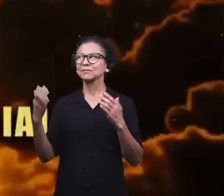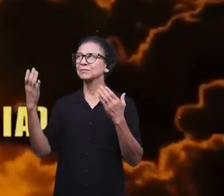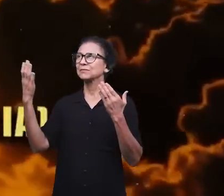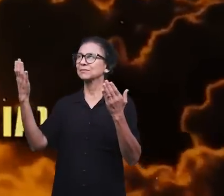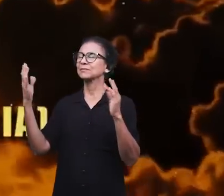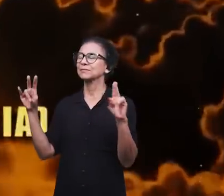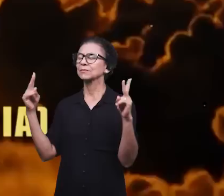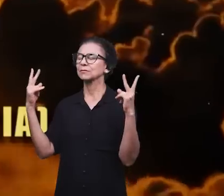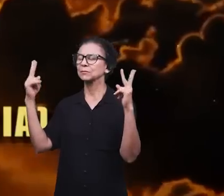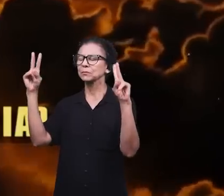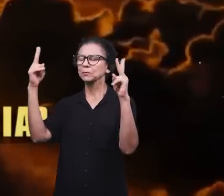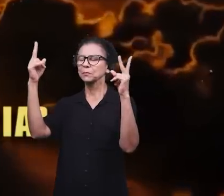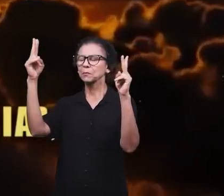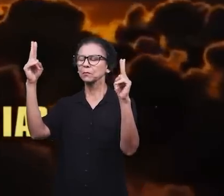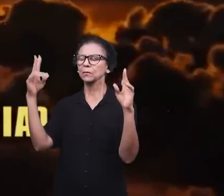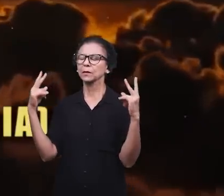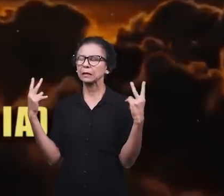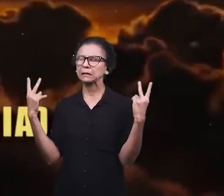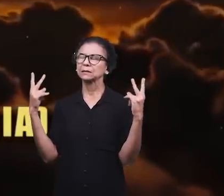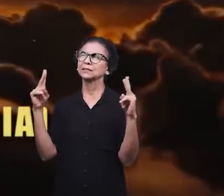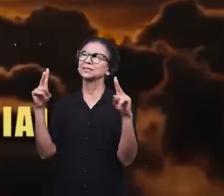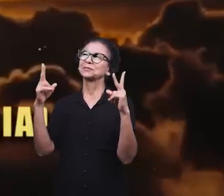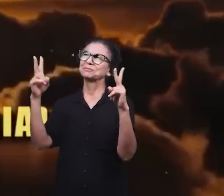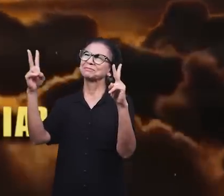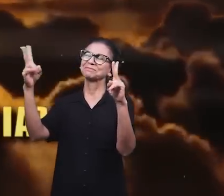Eis o canto de vitória.